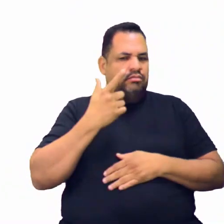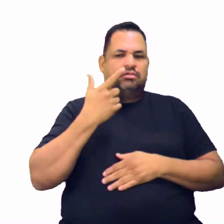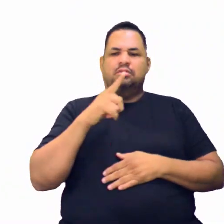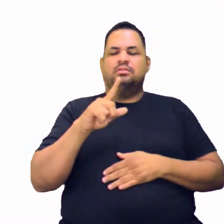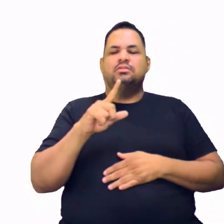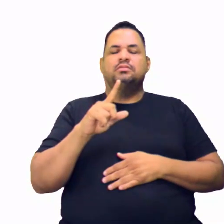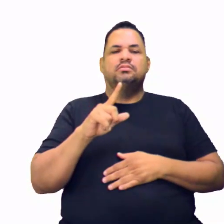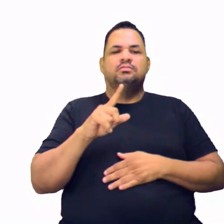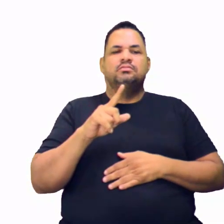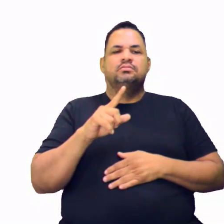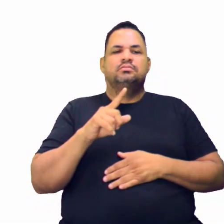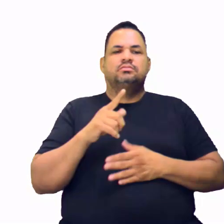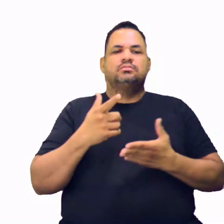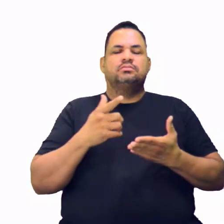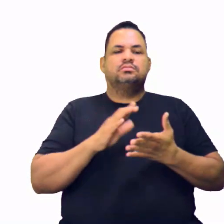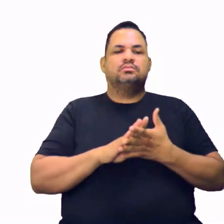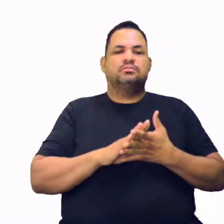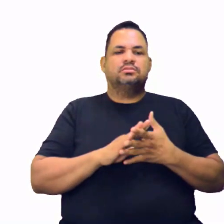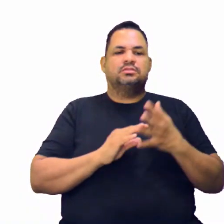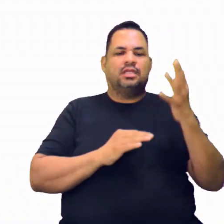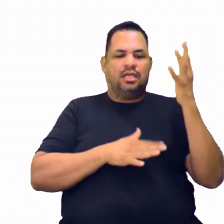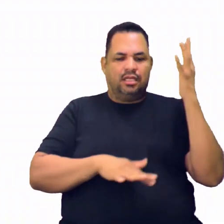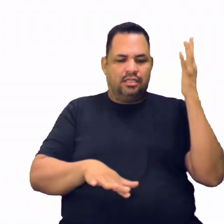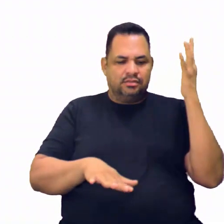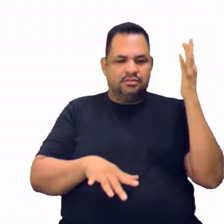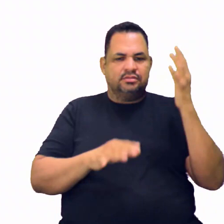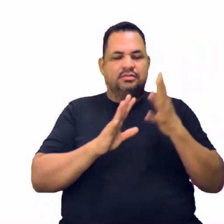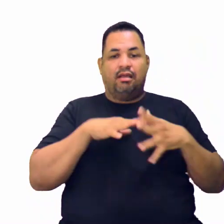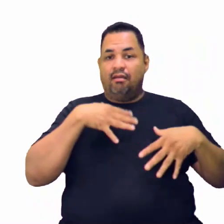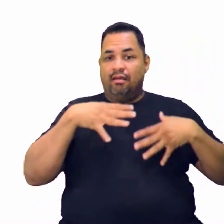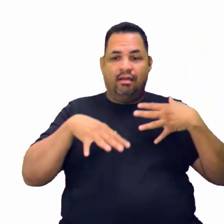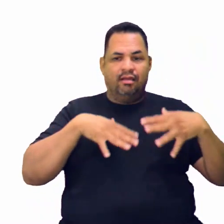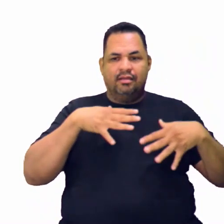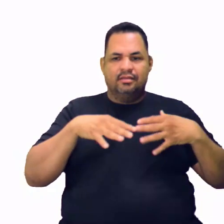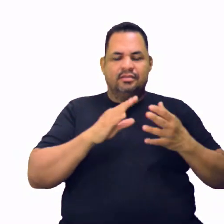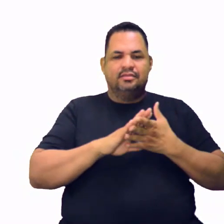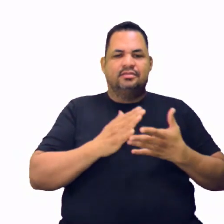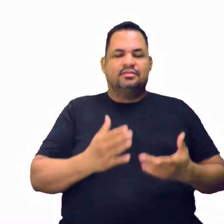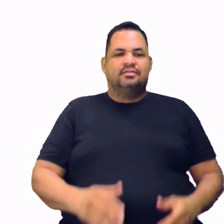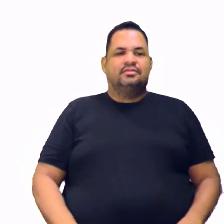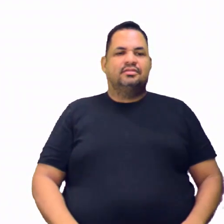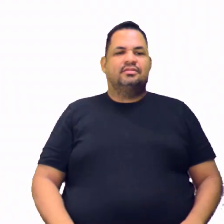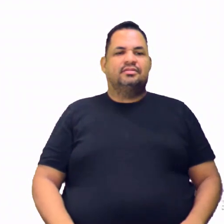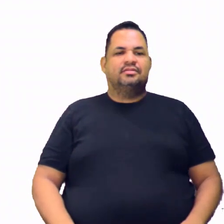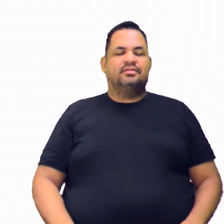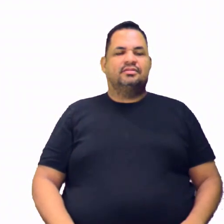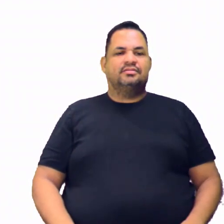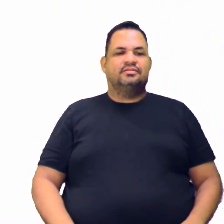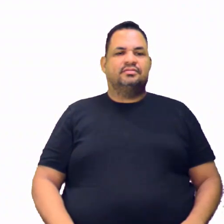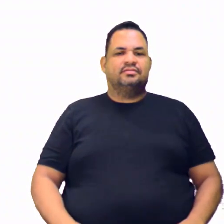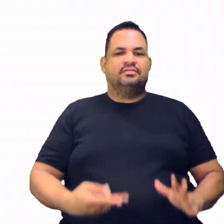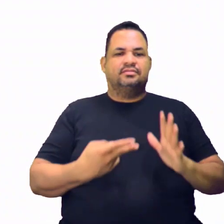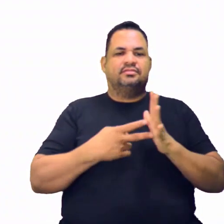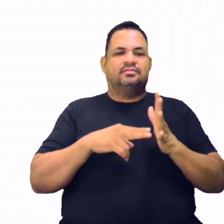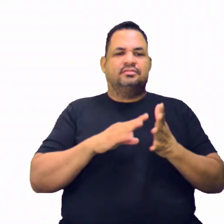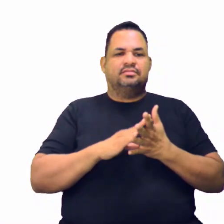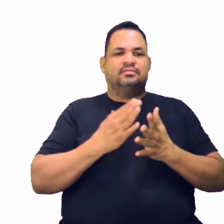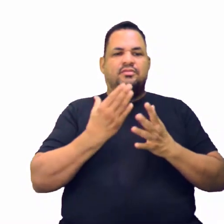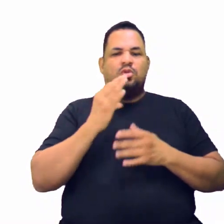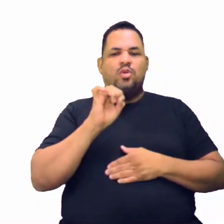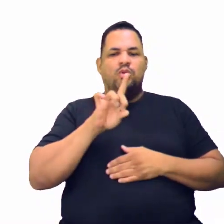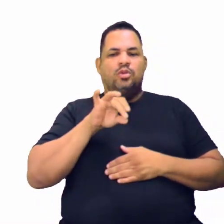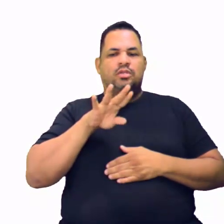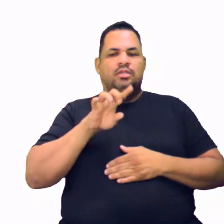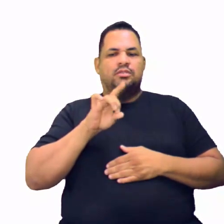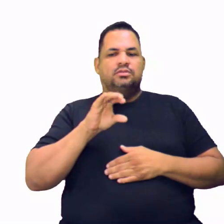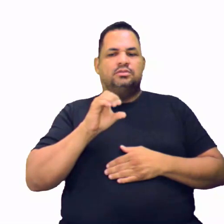conseguiria, né? Assim? Então, sabe aquelas criancinhas sapequinhas? Então, esse fogo está nesse sentido, tá? No sentido